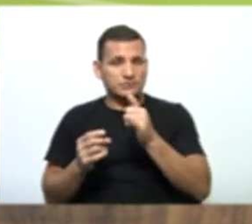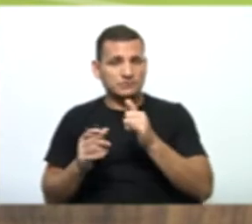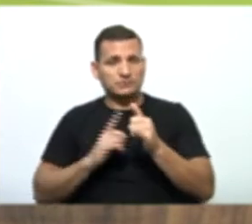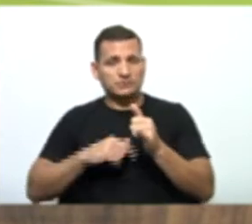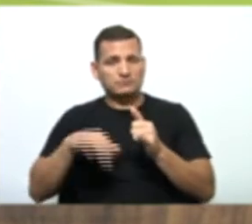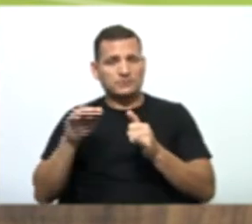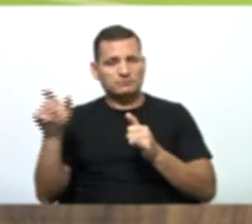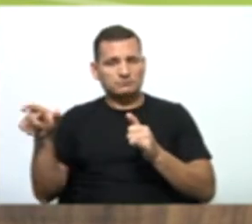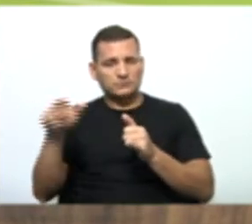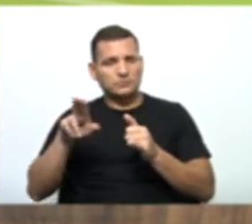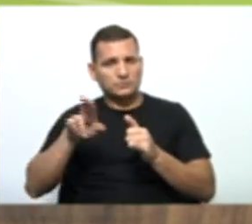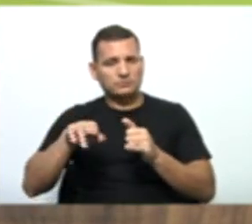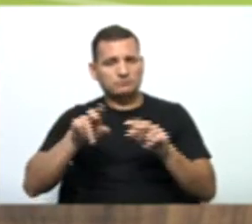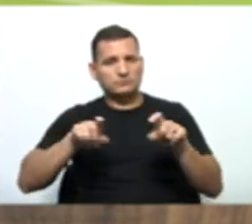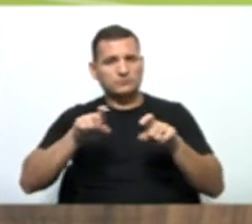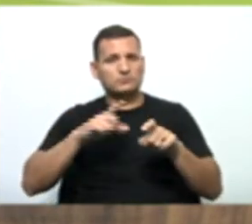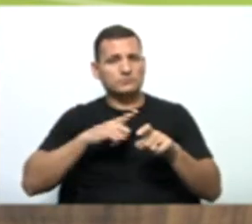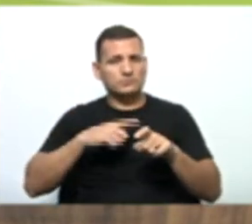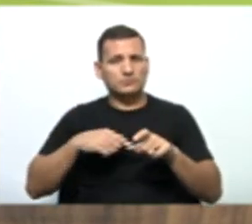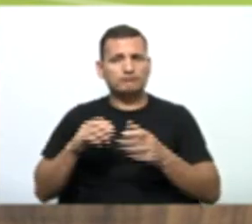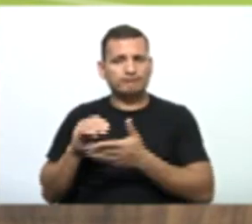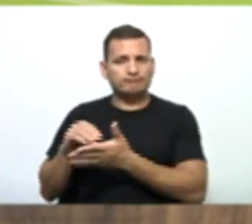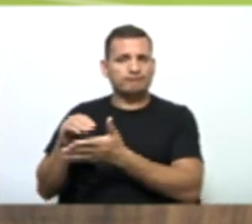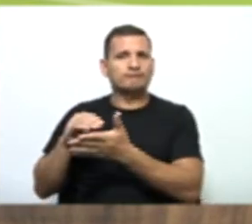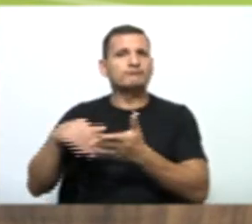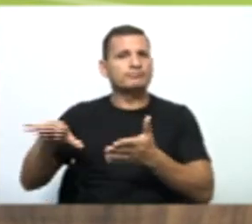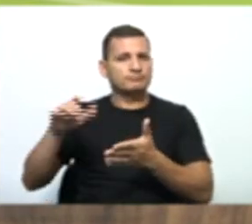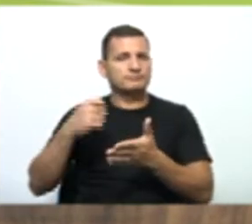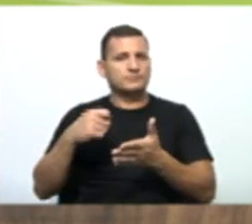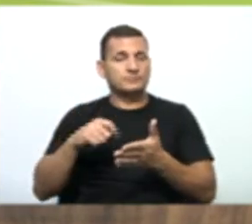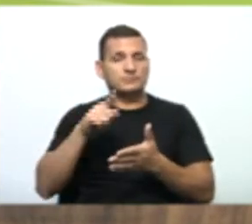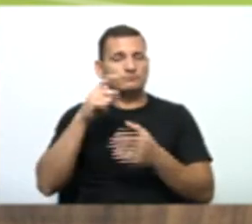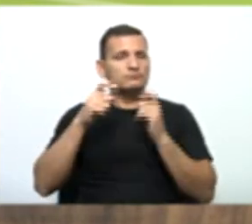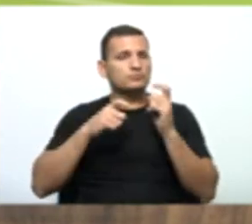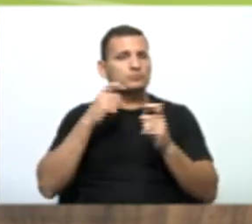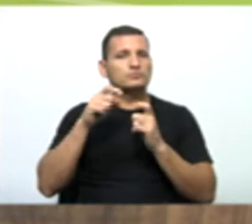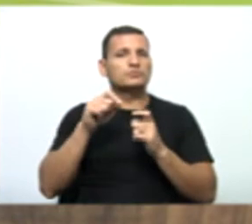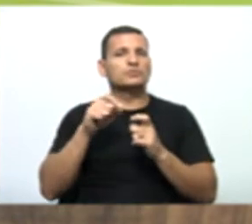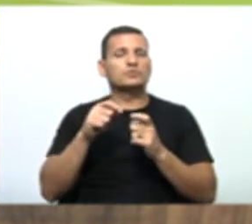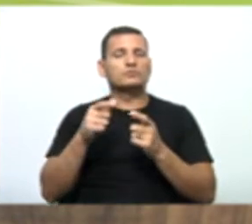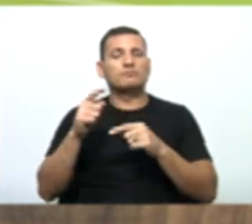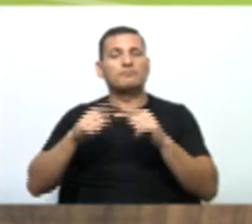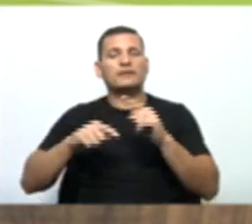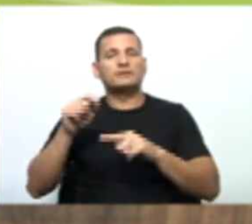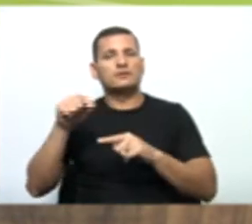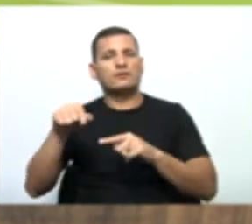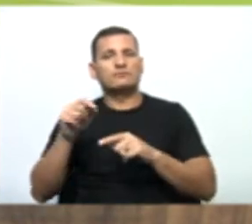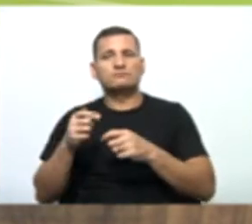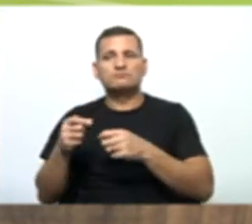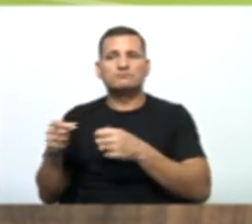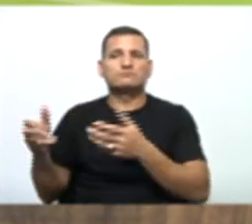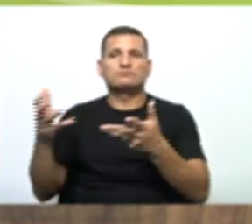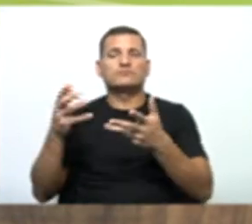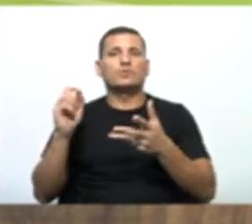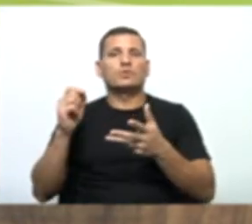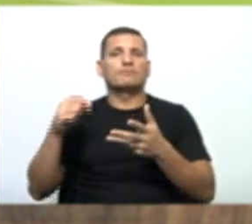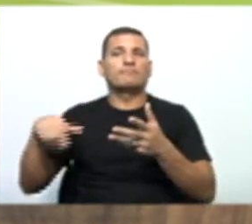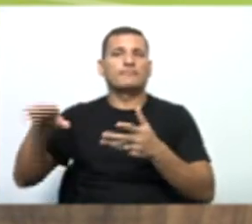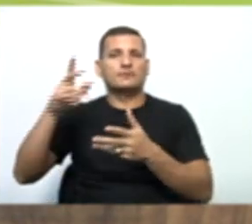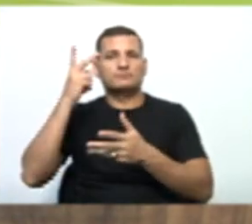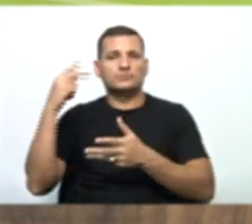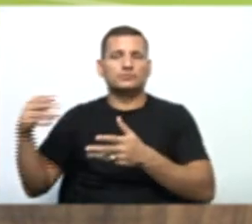demanda maior. Então você tem que se preocupar com o produto que você está colocando no mercado, de forma que você consiga atrair cada vez